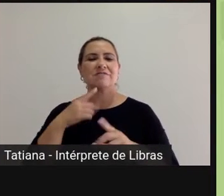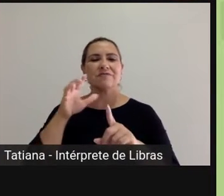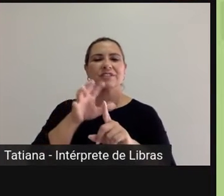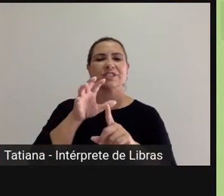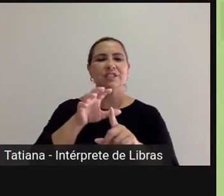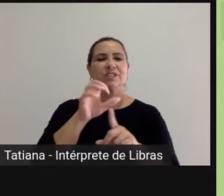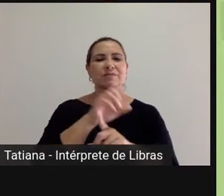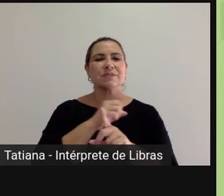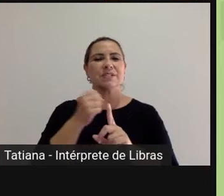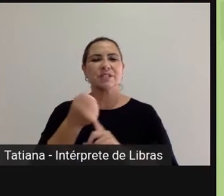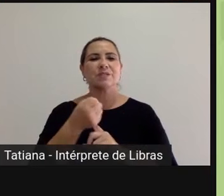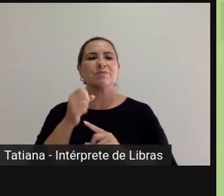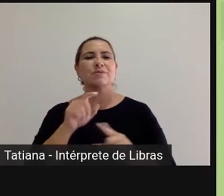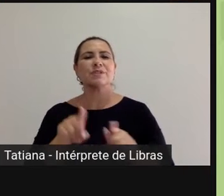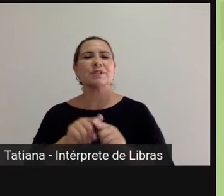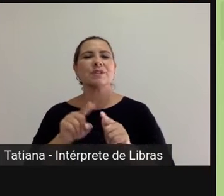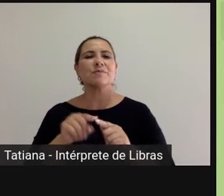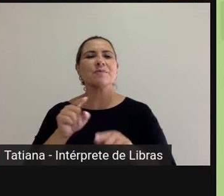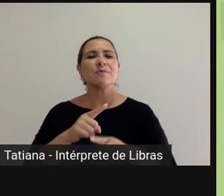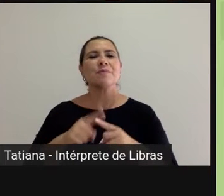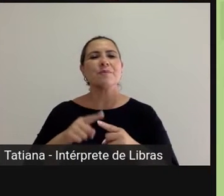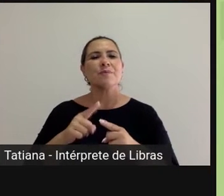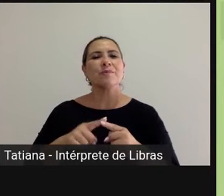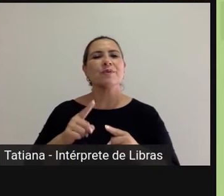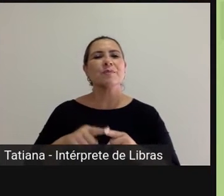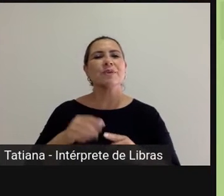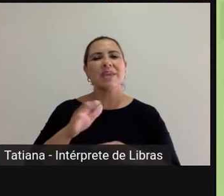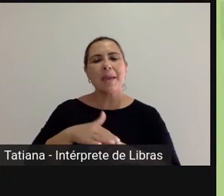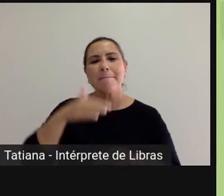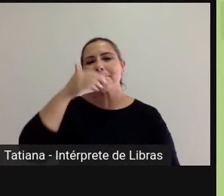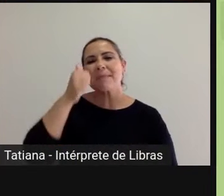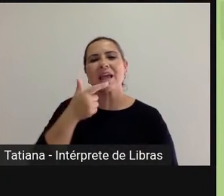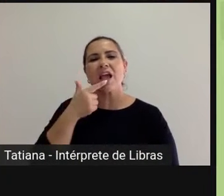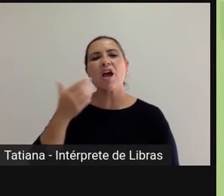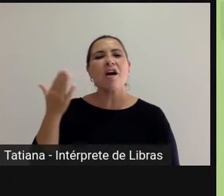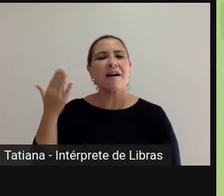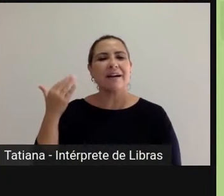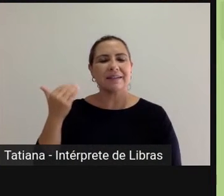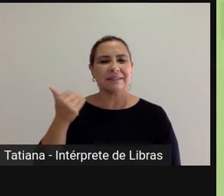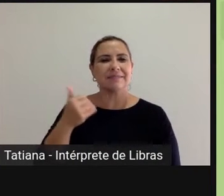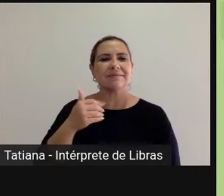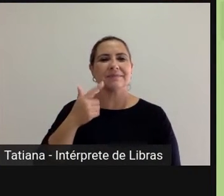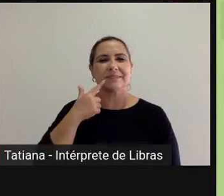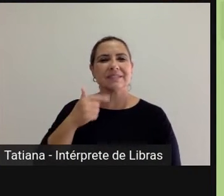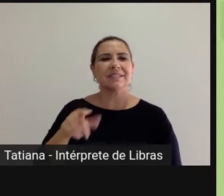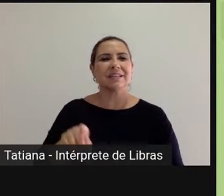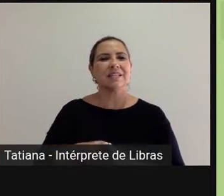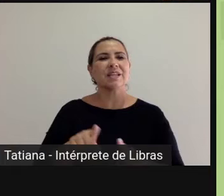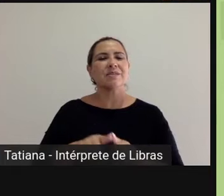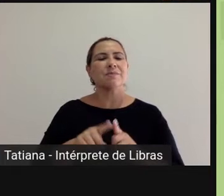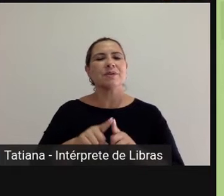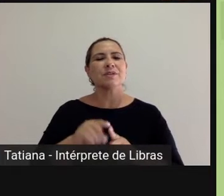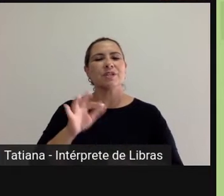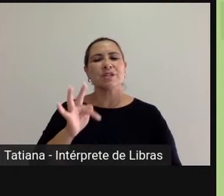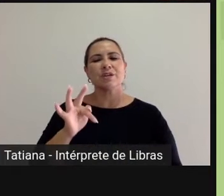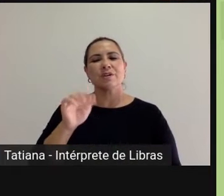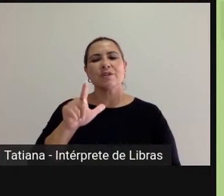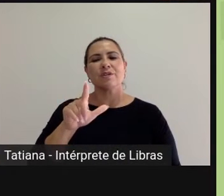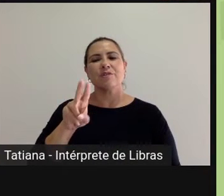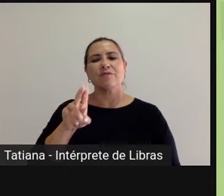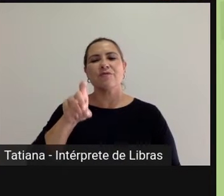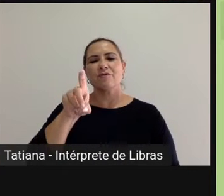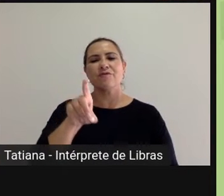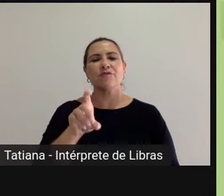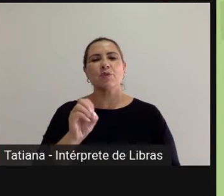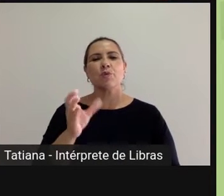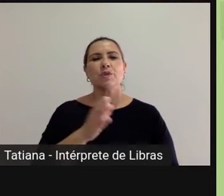ter, porque era muito melhor do que já existia antes. Esse caráter de dominação, inclusive no próprio fluxo da informação, que é um fluxo